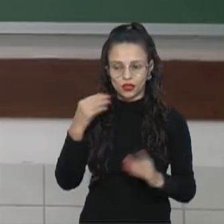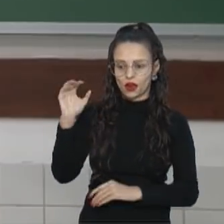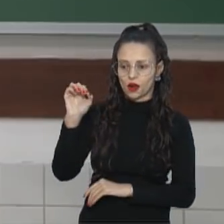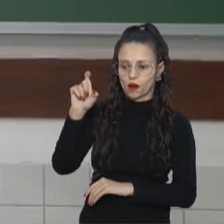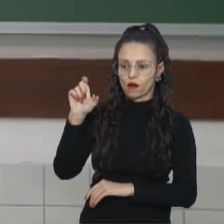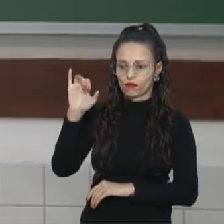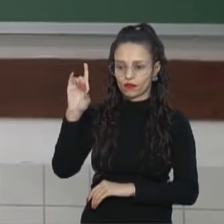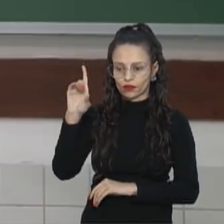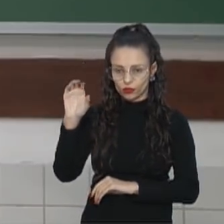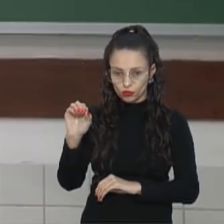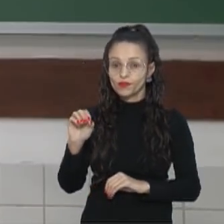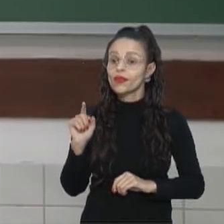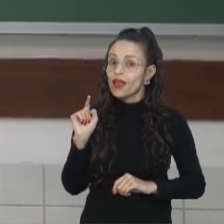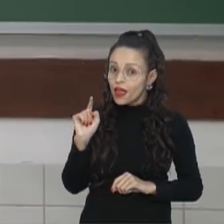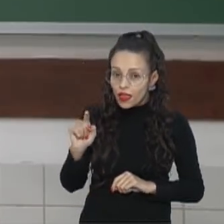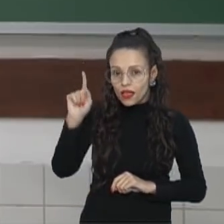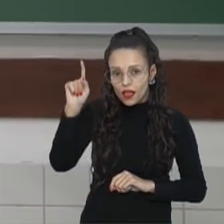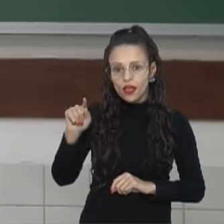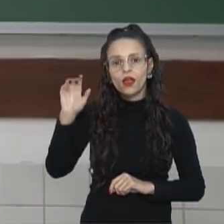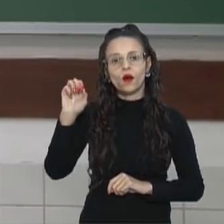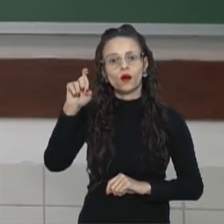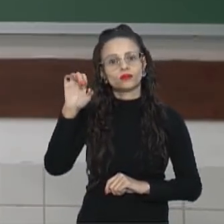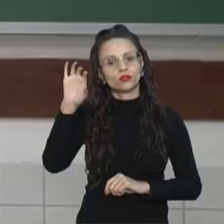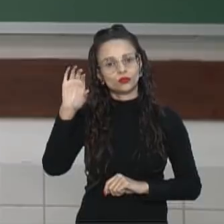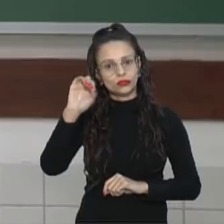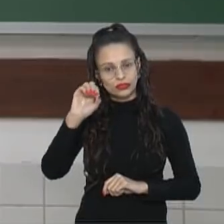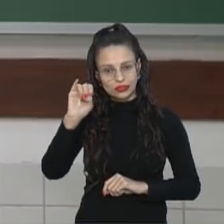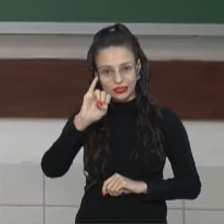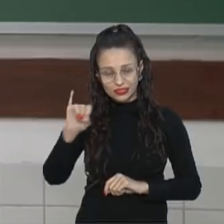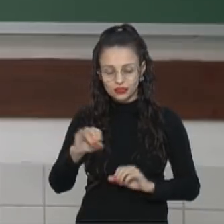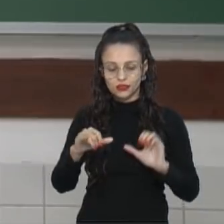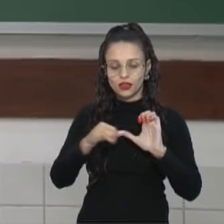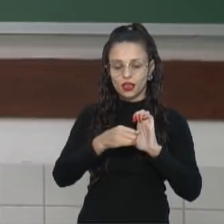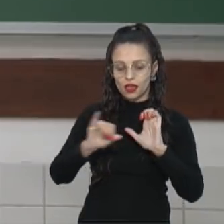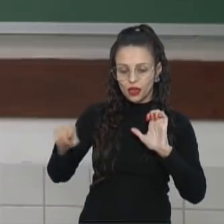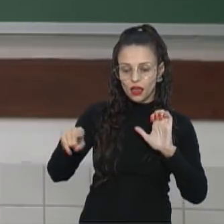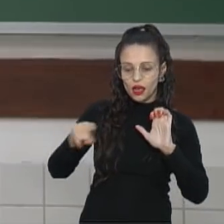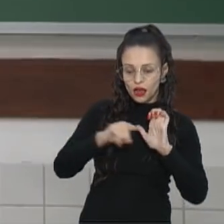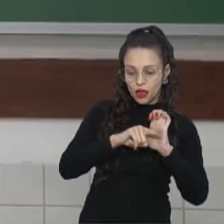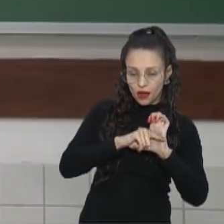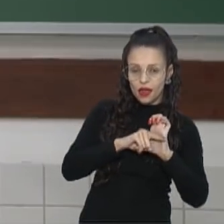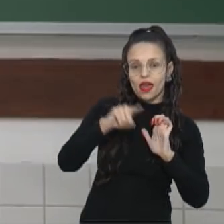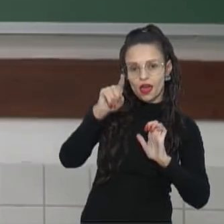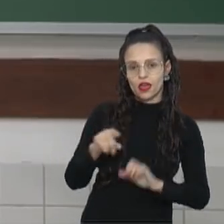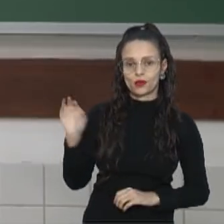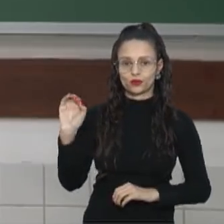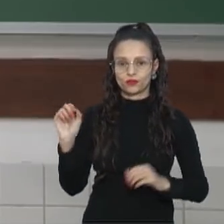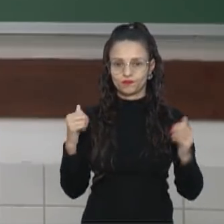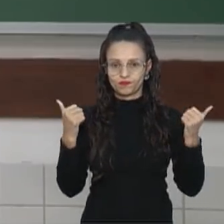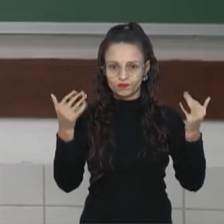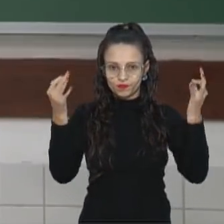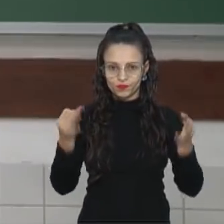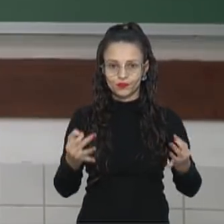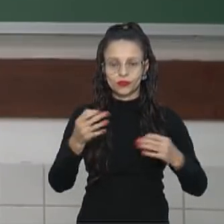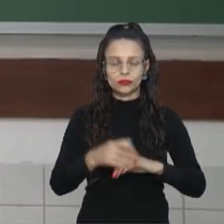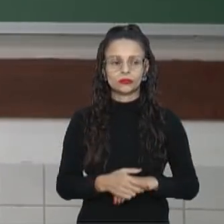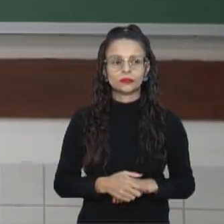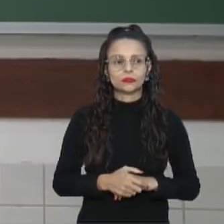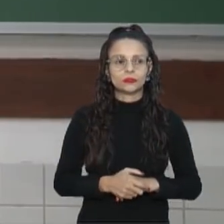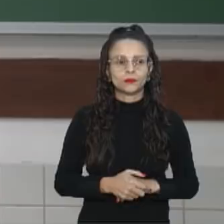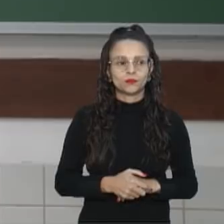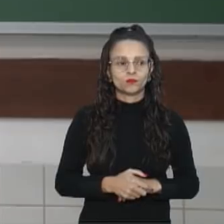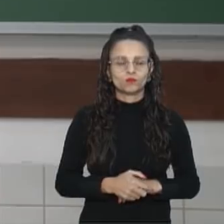perfeito? Só será óxido quando o mais eletronegativo for o átomo de oxigênio. Perfeitinho? Seguindo o nosso bailinho